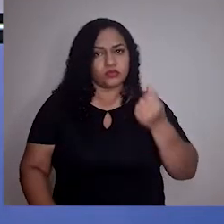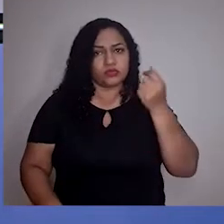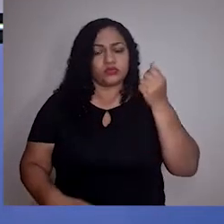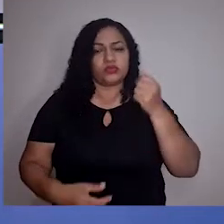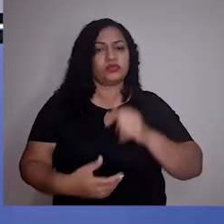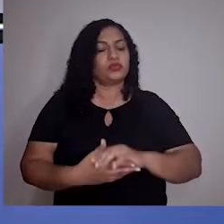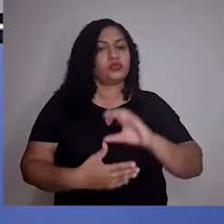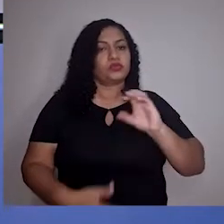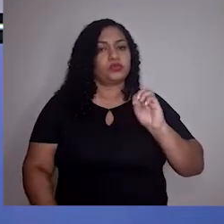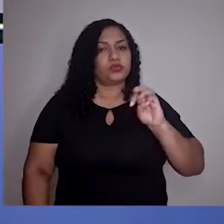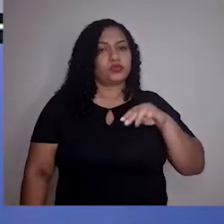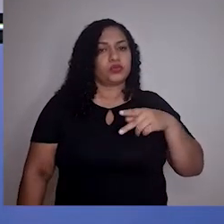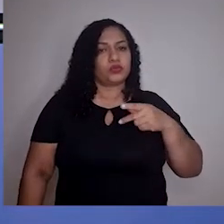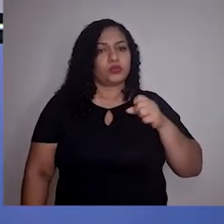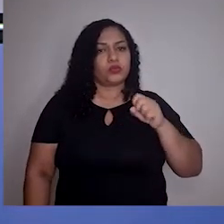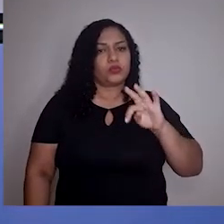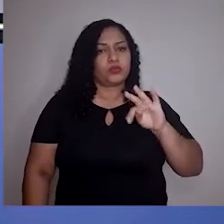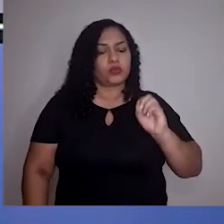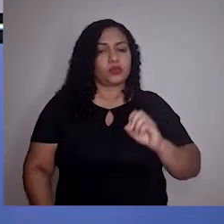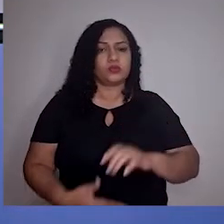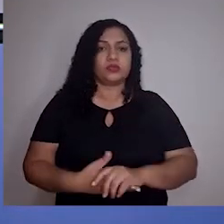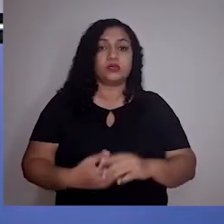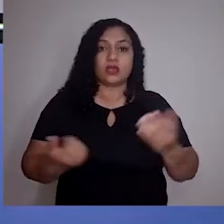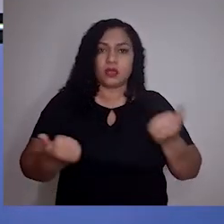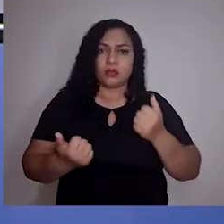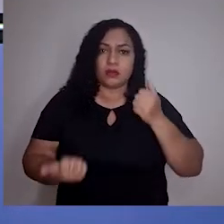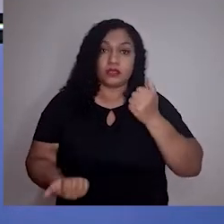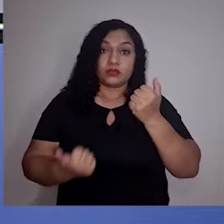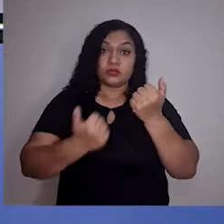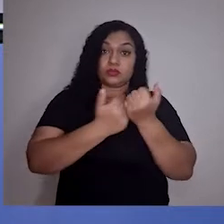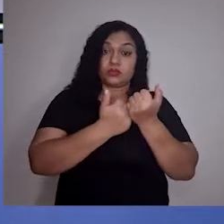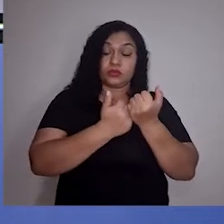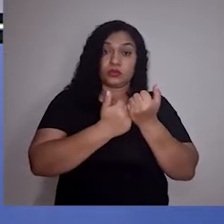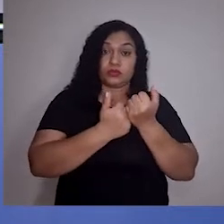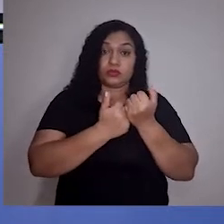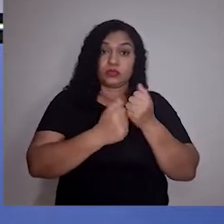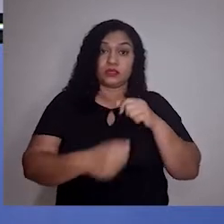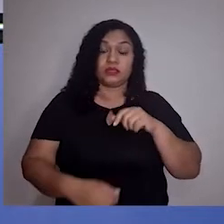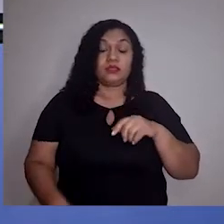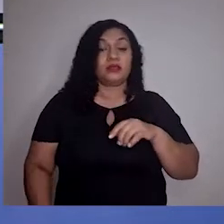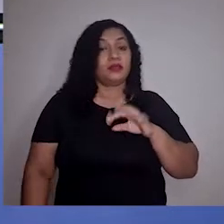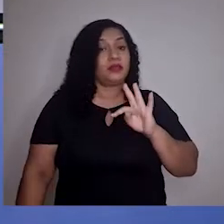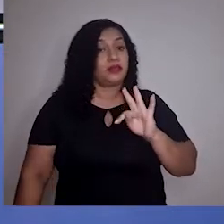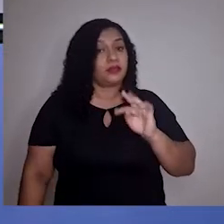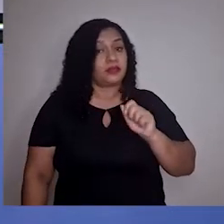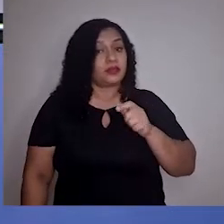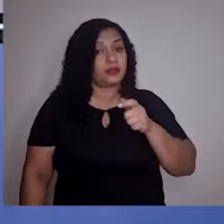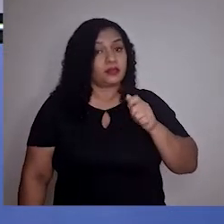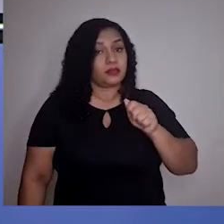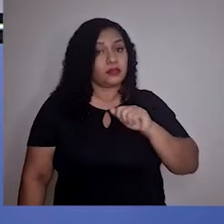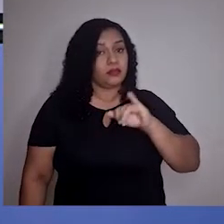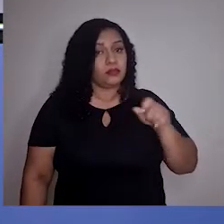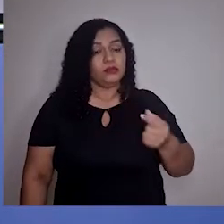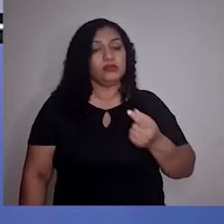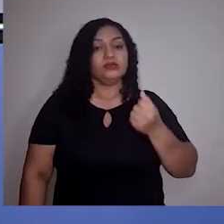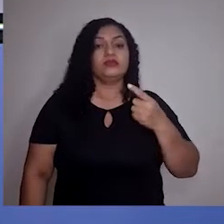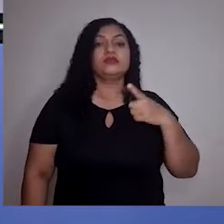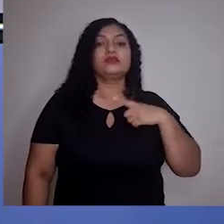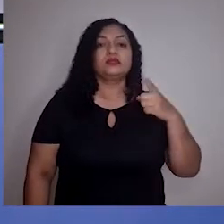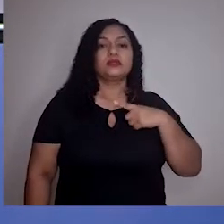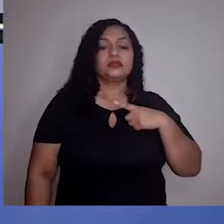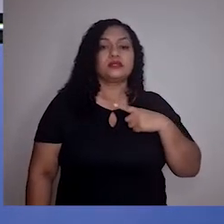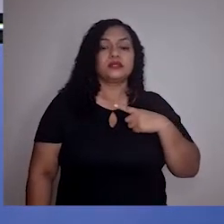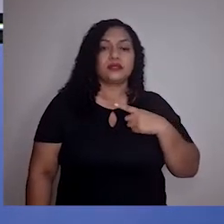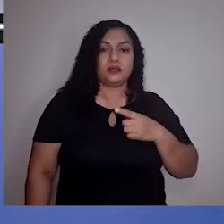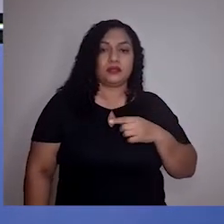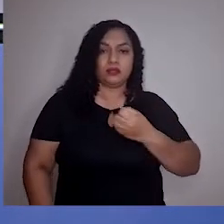Observações. Para substituir na fórmula a taxa de juros, I tem que estar